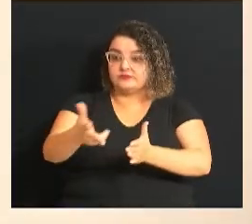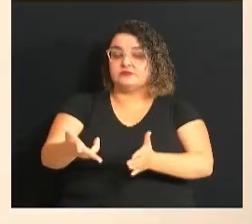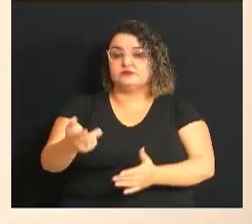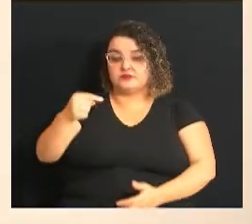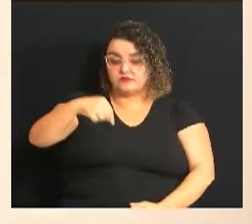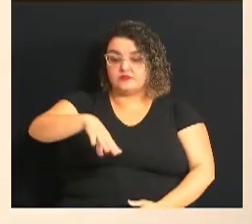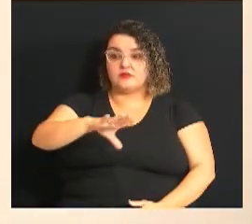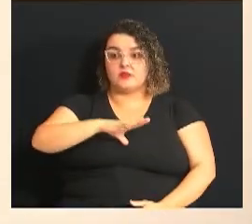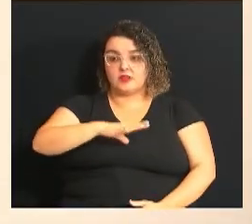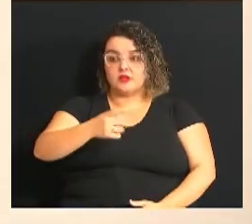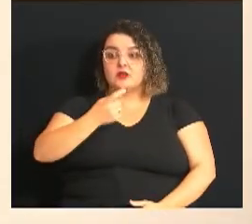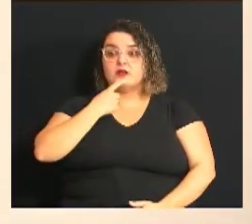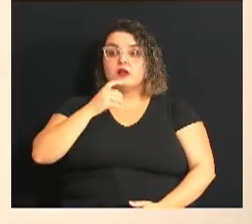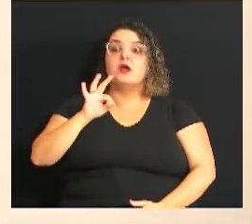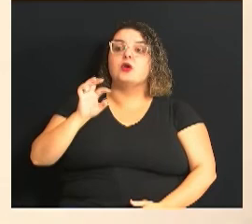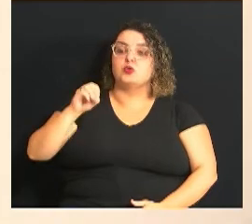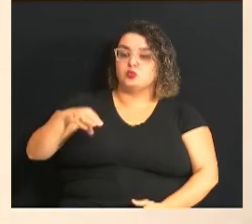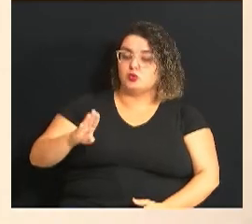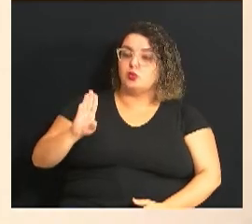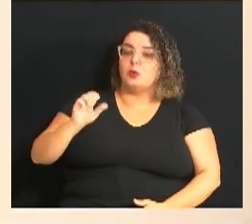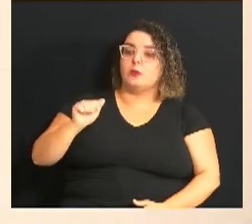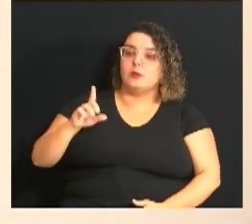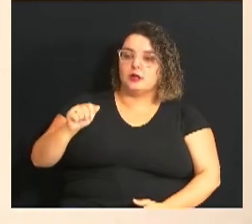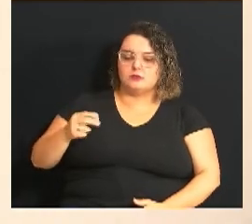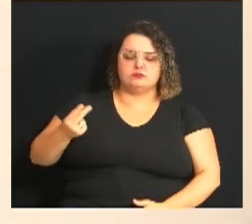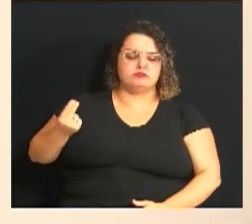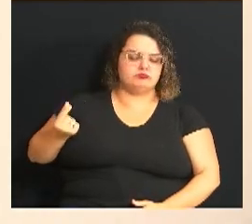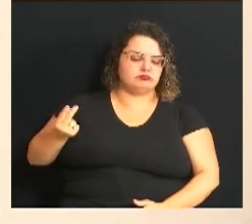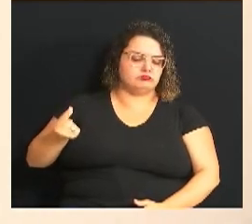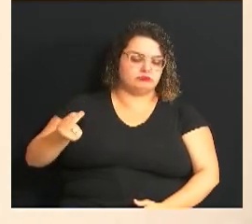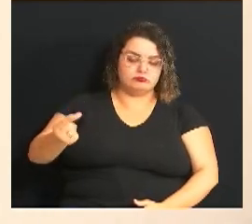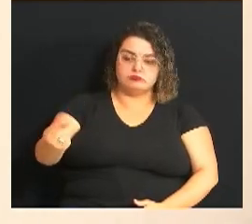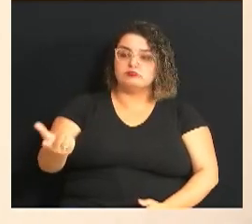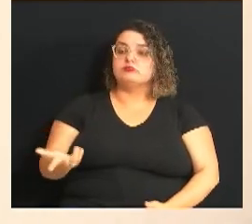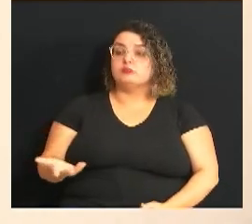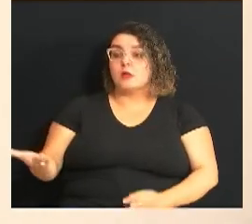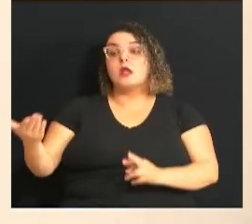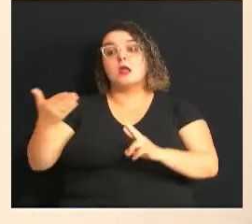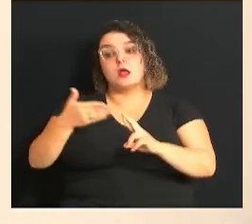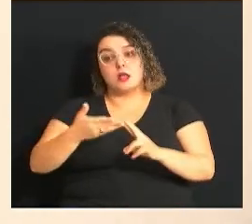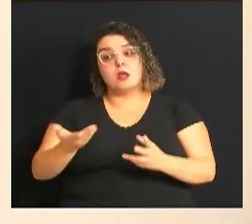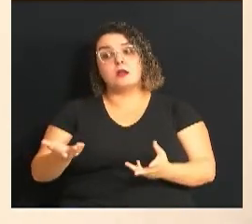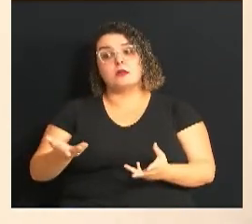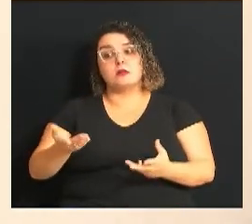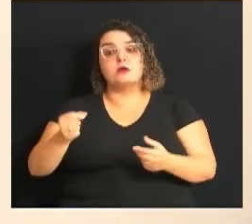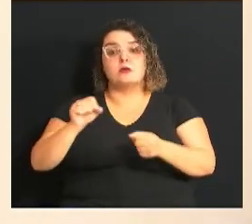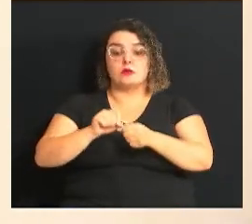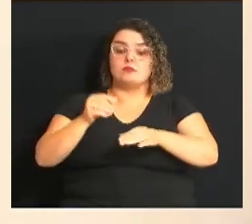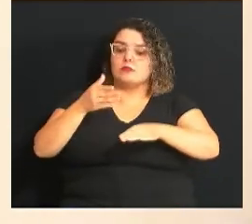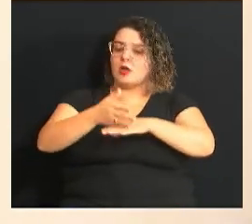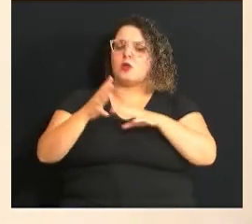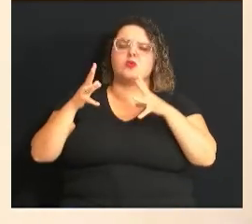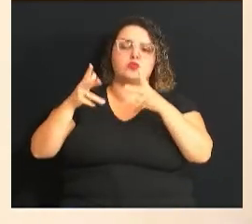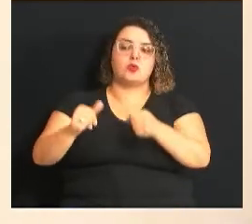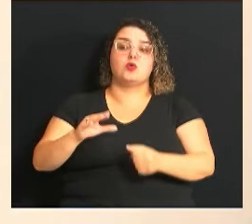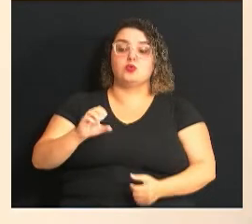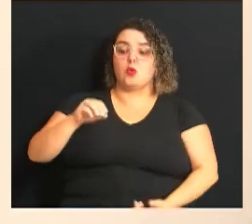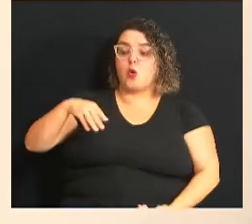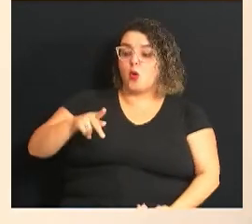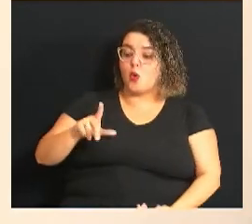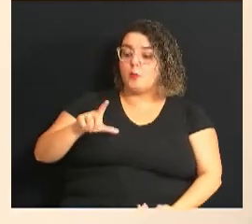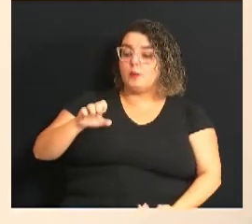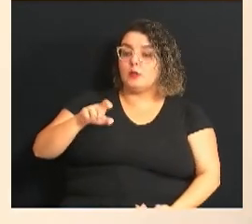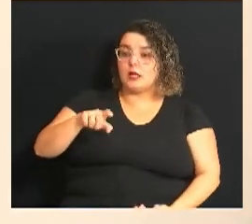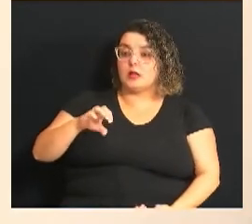uma área tombada há vários anos e que representa e que faz parte, né, de todo o complexo do patrimônio